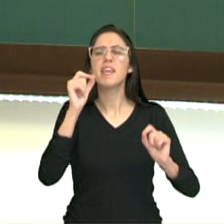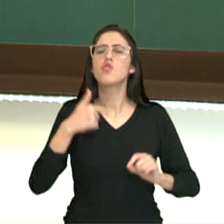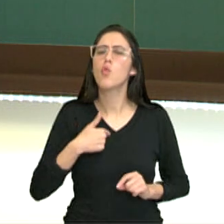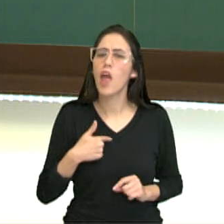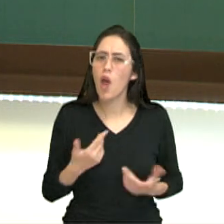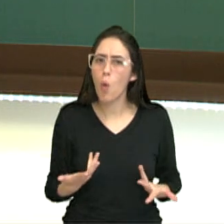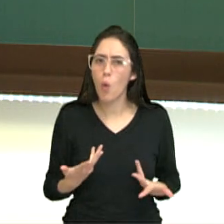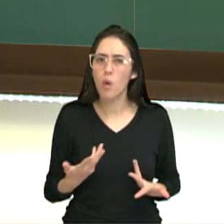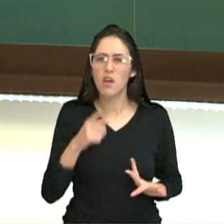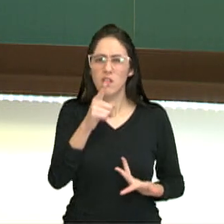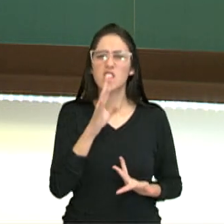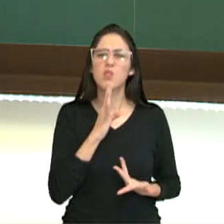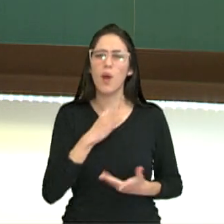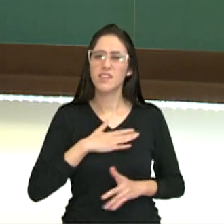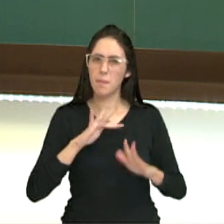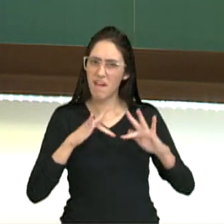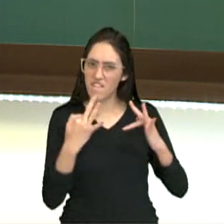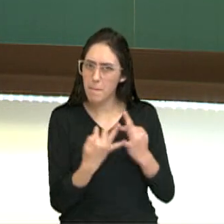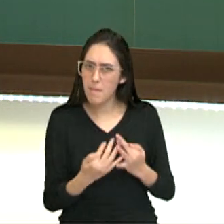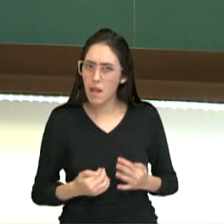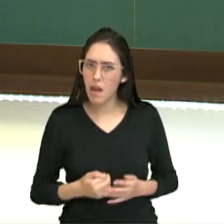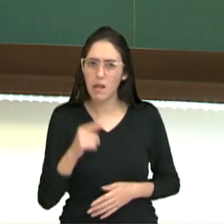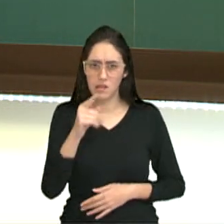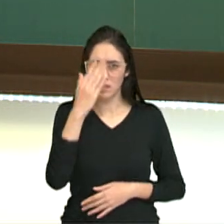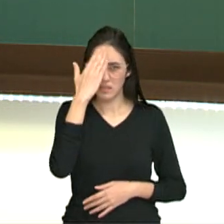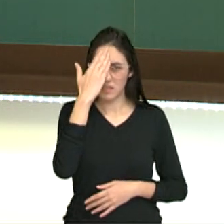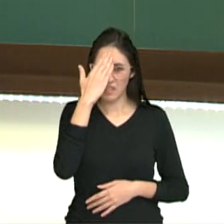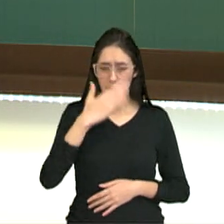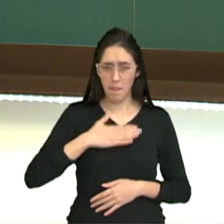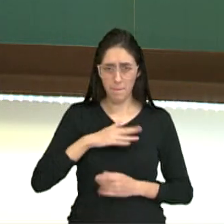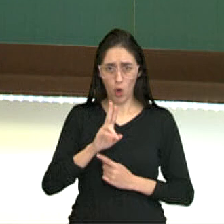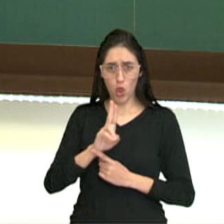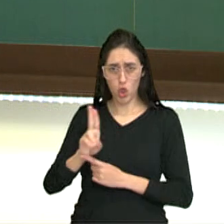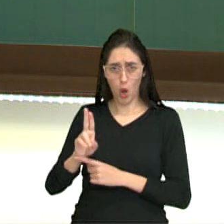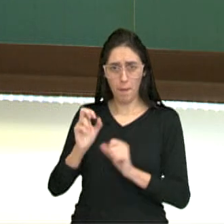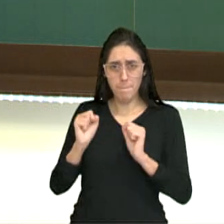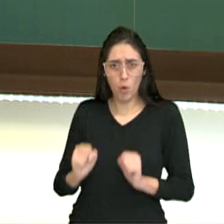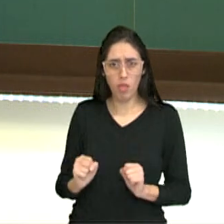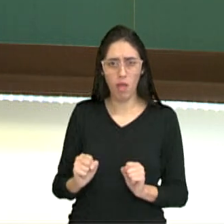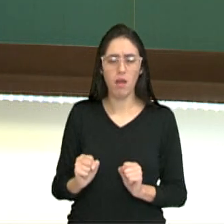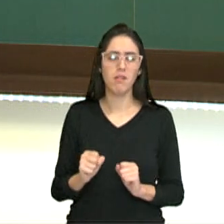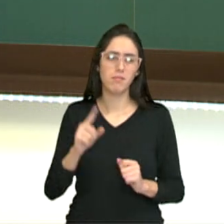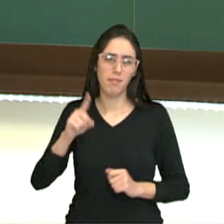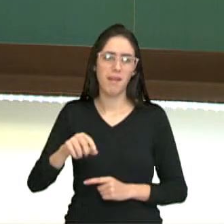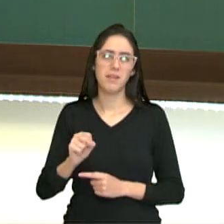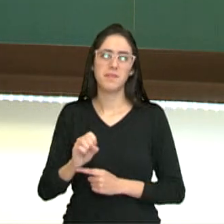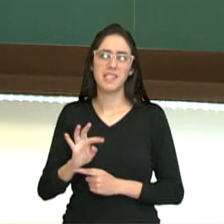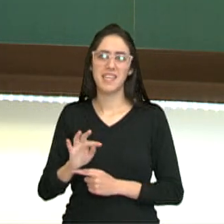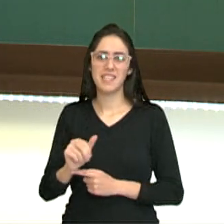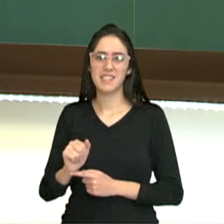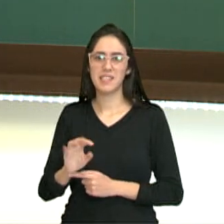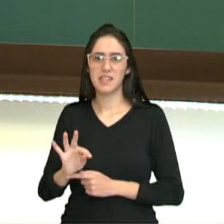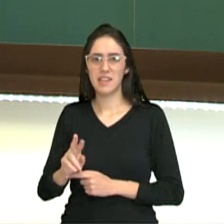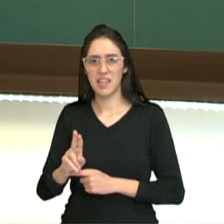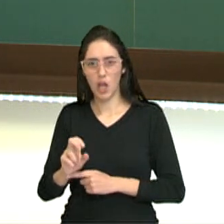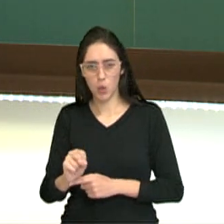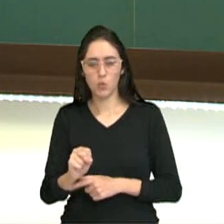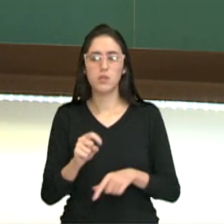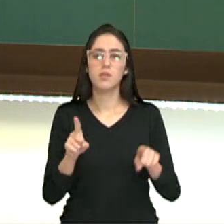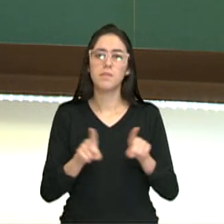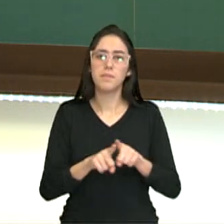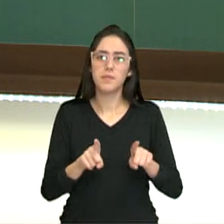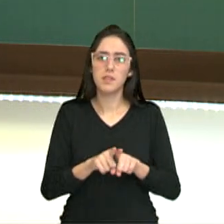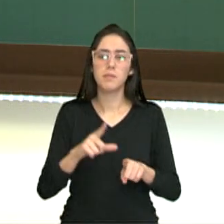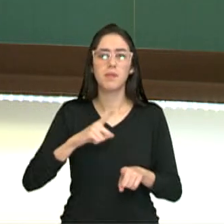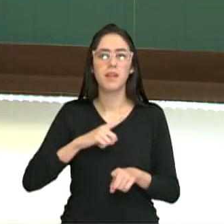você conhece a minha família, sobrenome, então essas relações de status também. E manifestando-se nas figuras dos